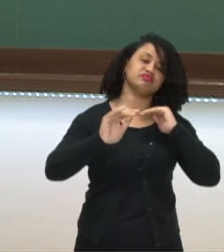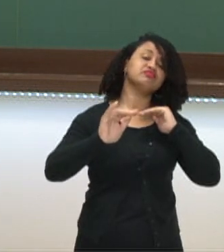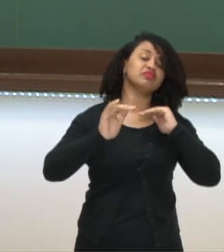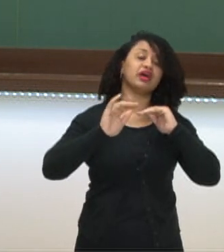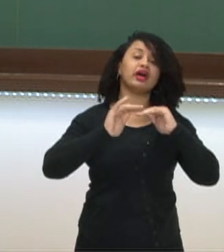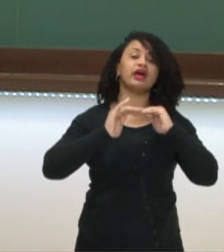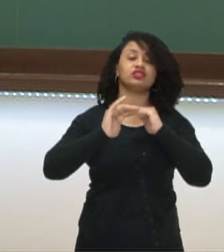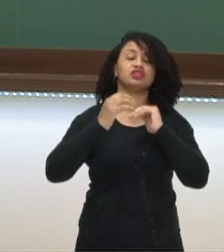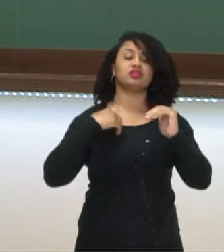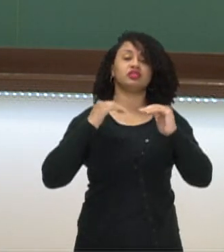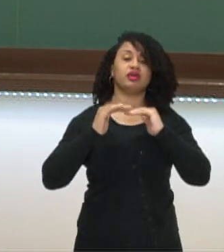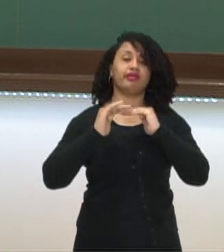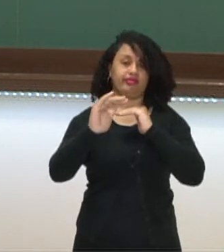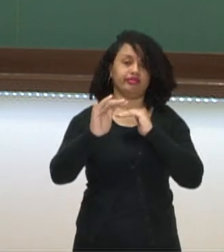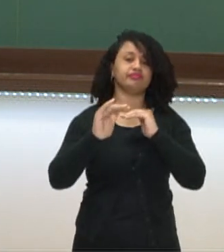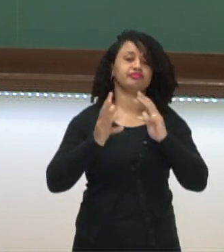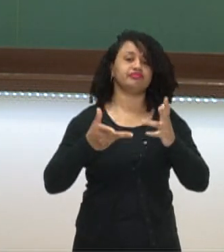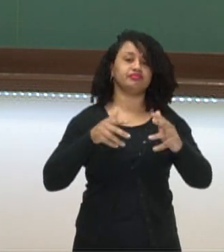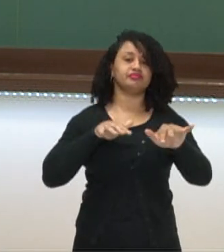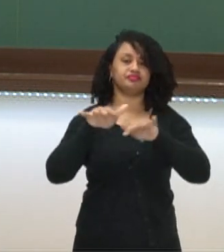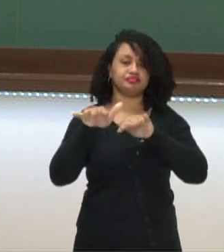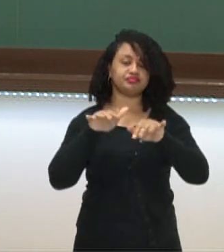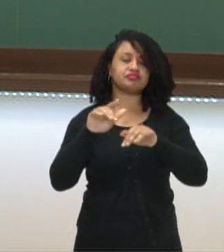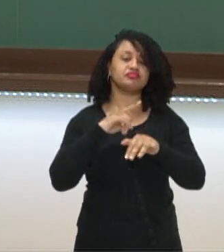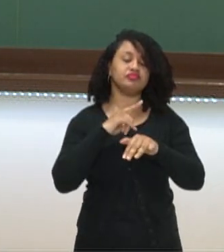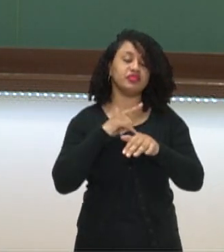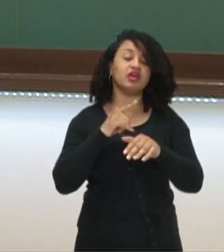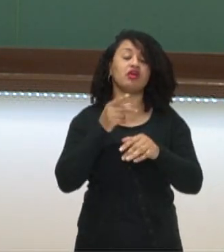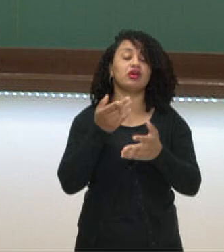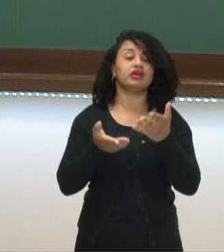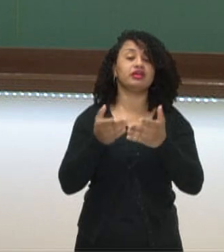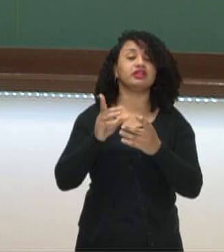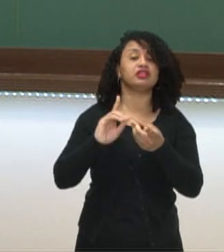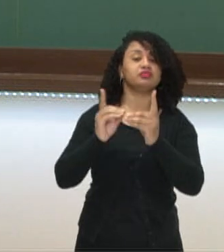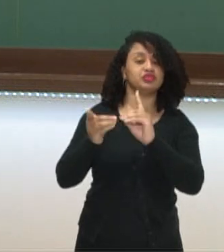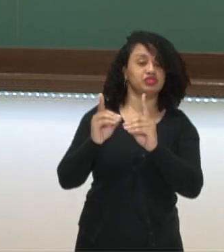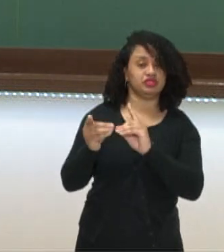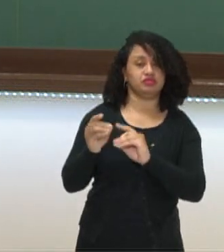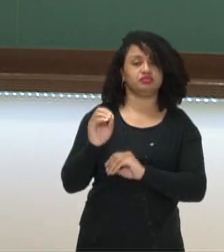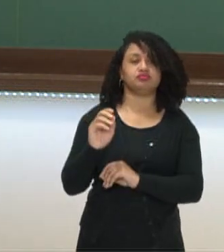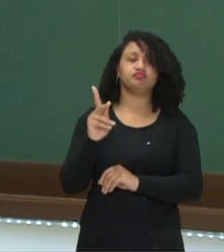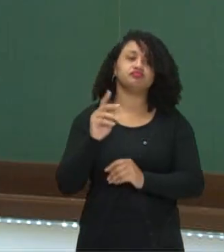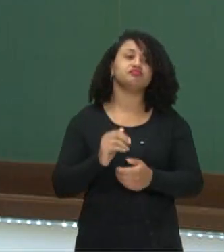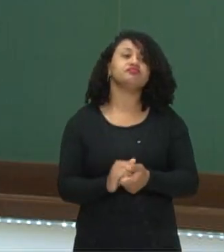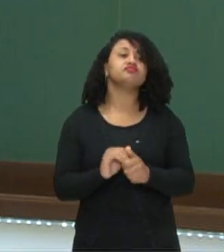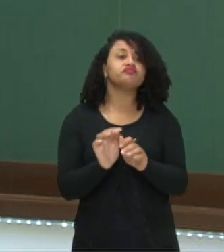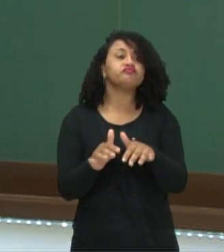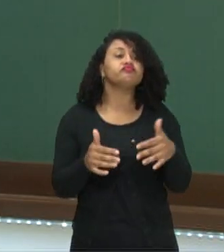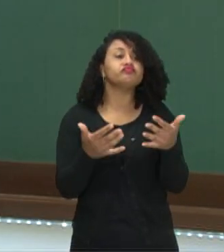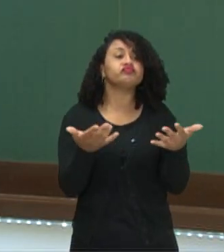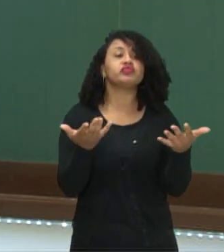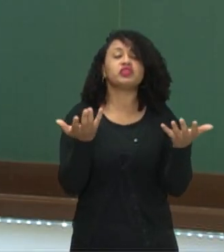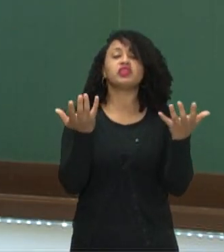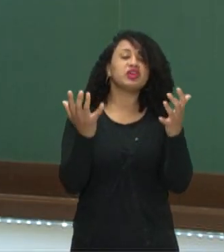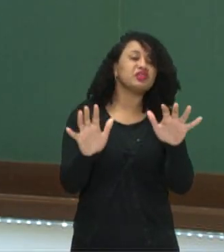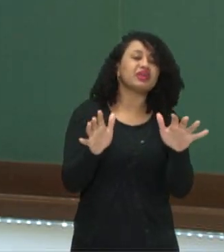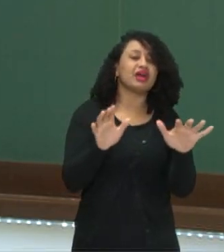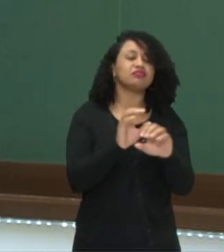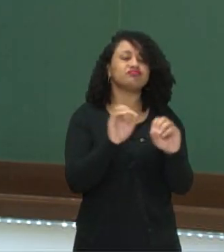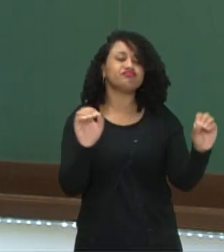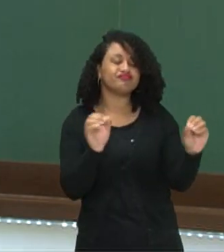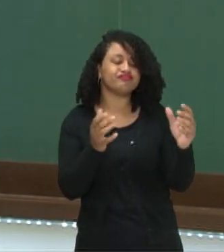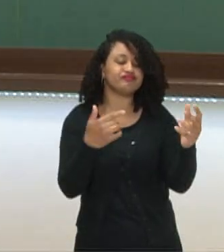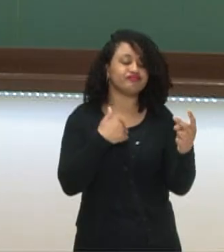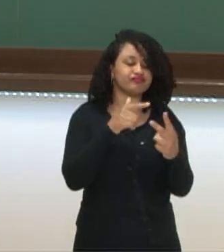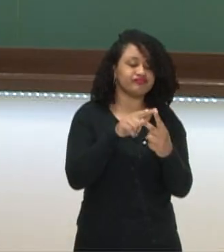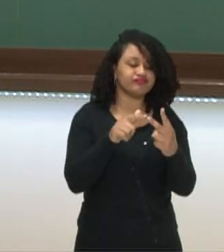trajetória reta, certo? Isso é chamado de equilíbrio dinâmico, certo? Então, quando eu não quero nenhuma situação